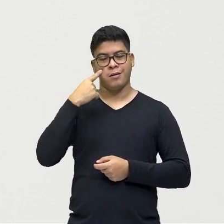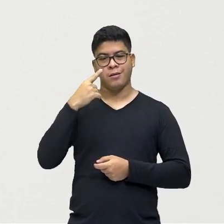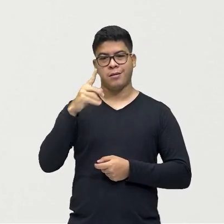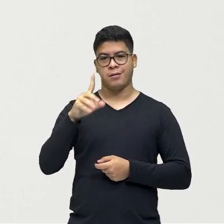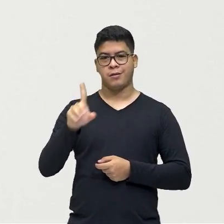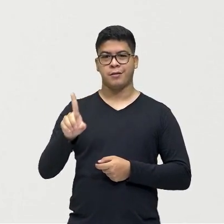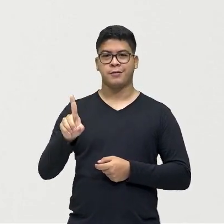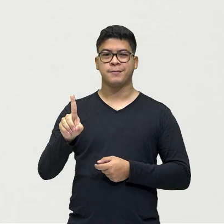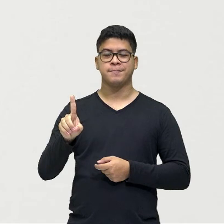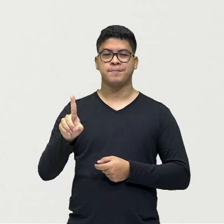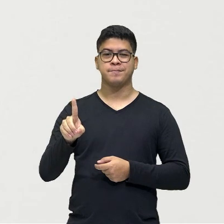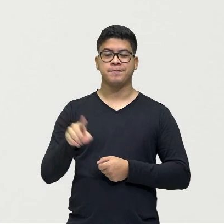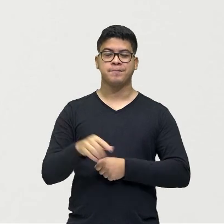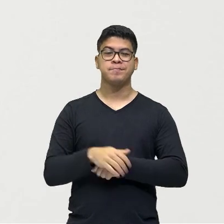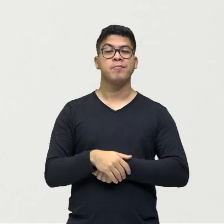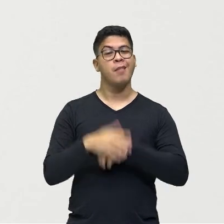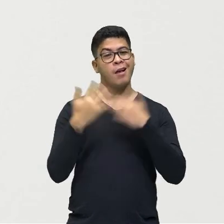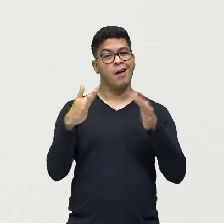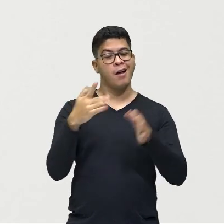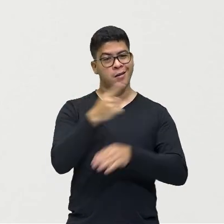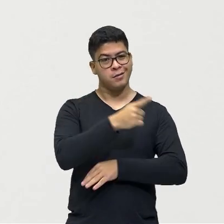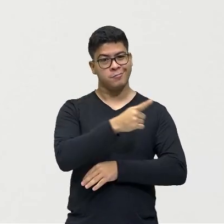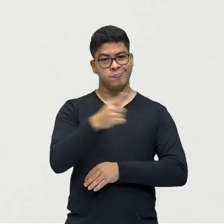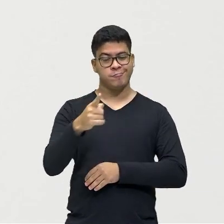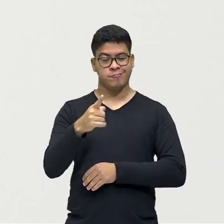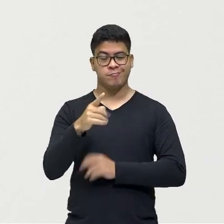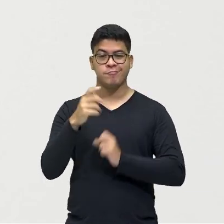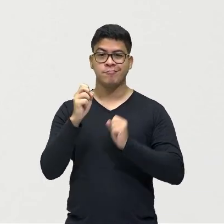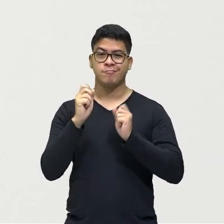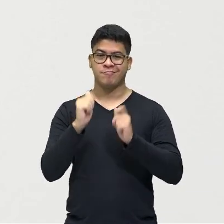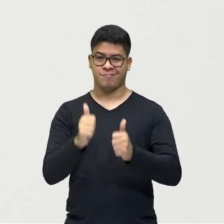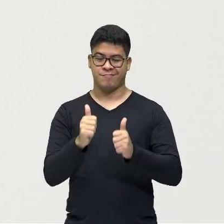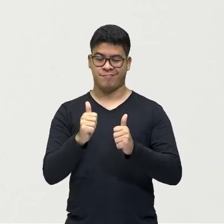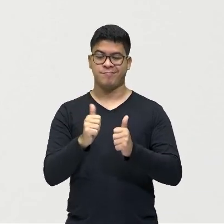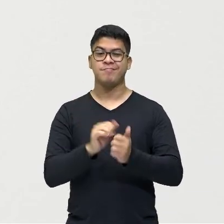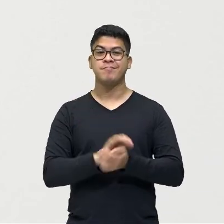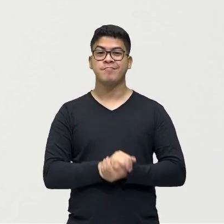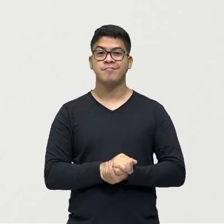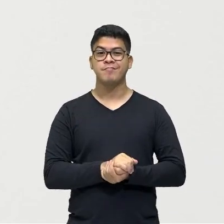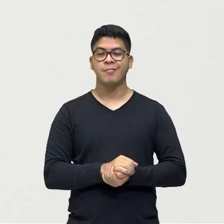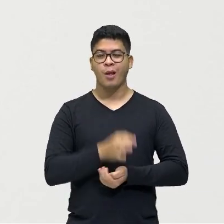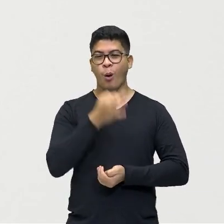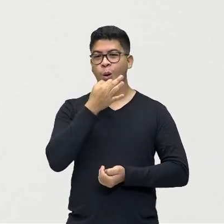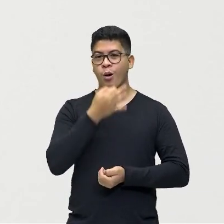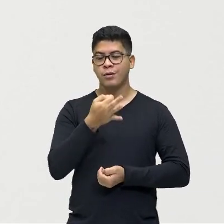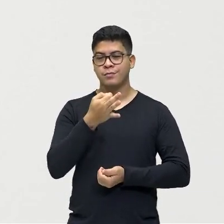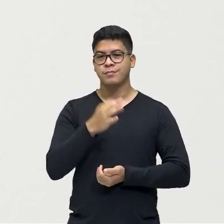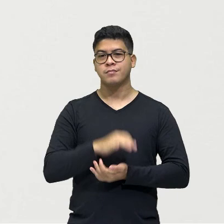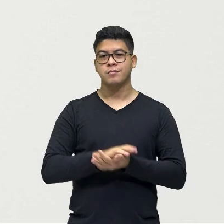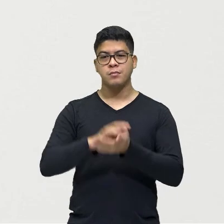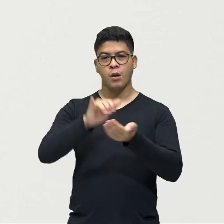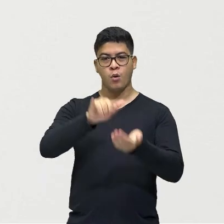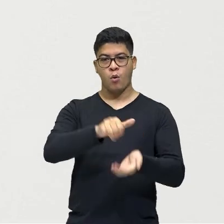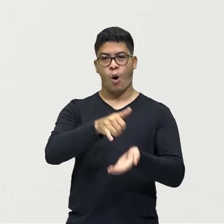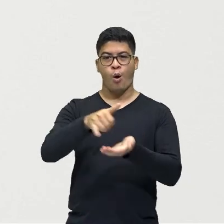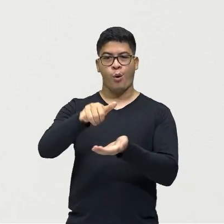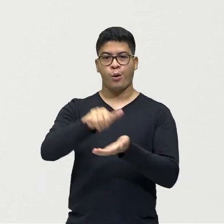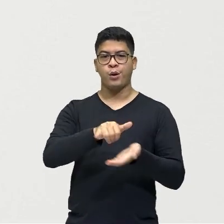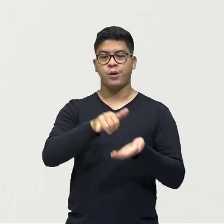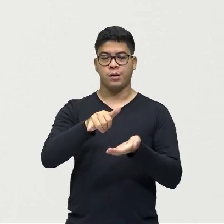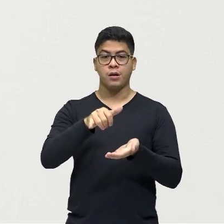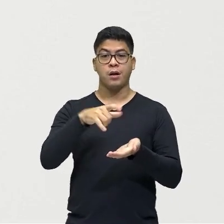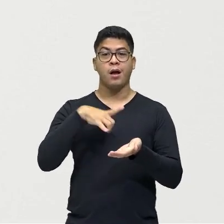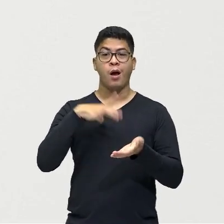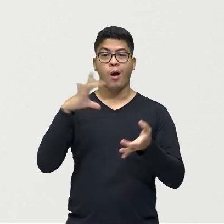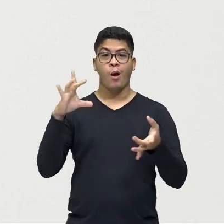D. Muito bem. Parabéns para vocês, hein? Então, olha aqui o nosso comentário. O boi-bumbá é uma dança que combina